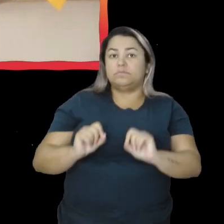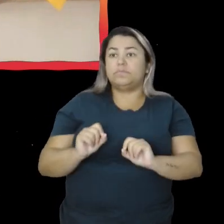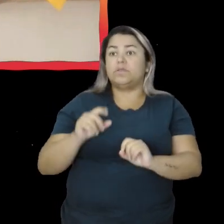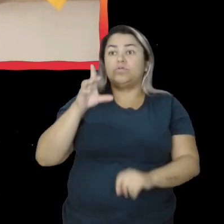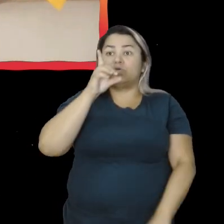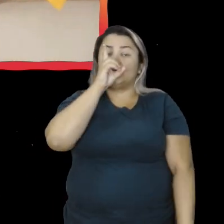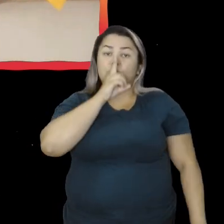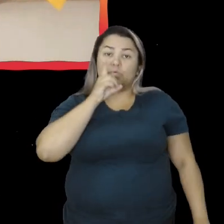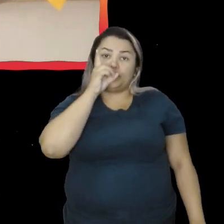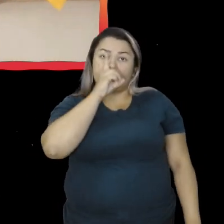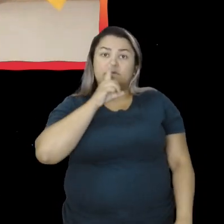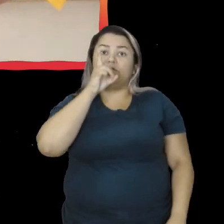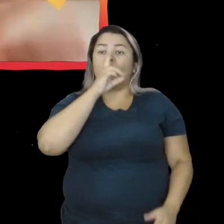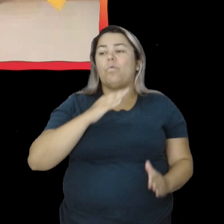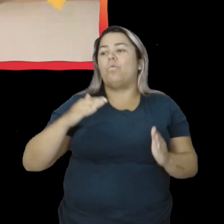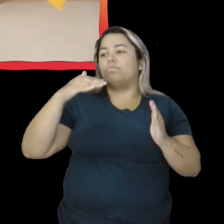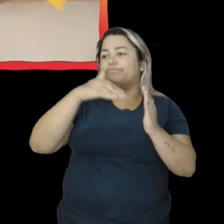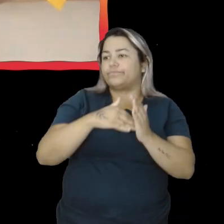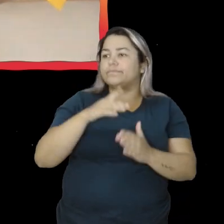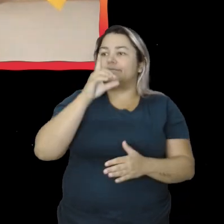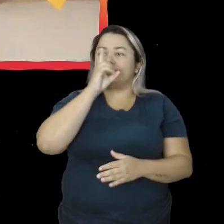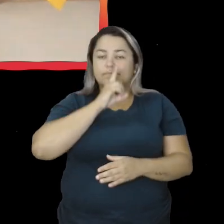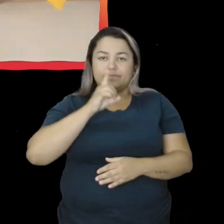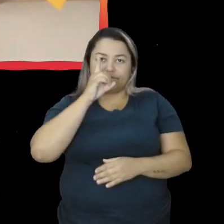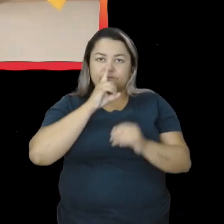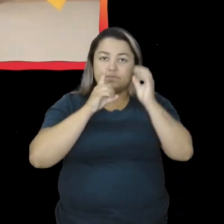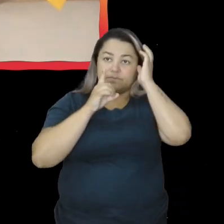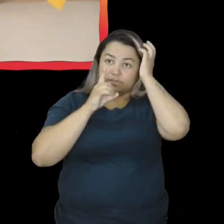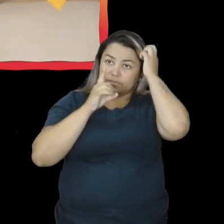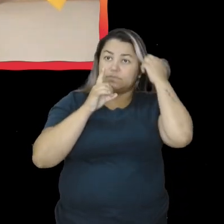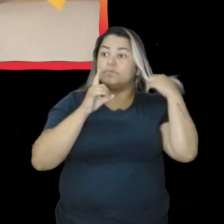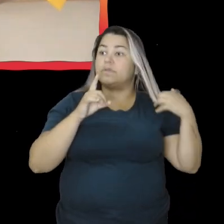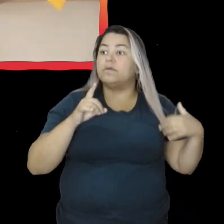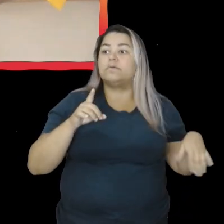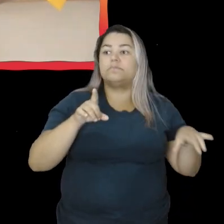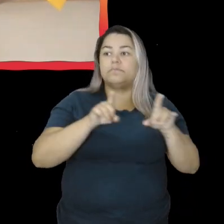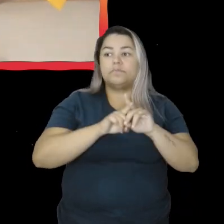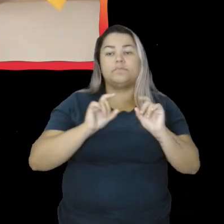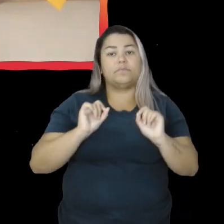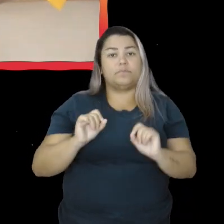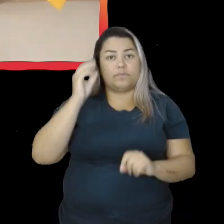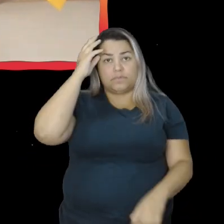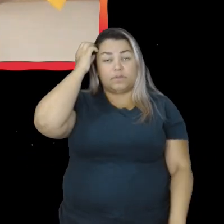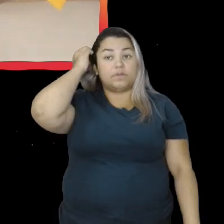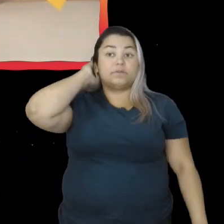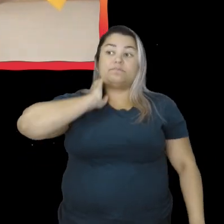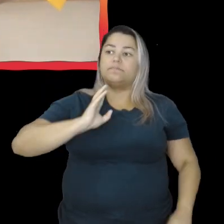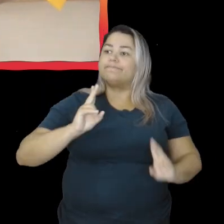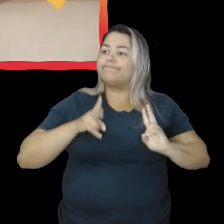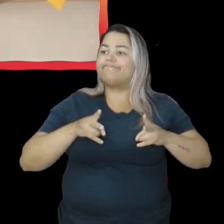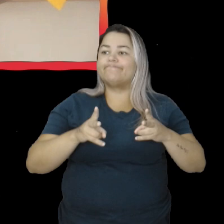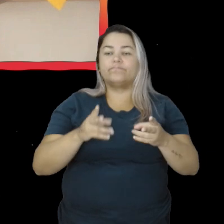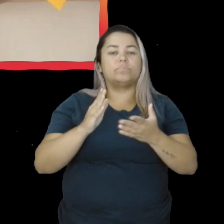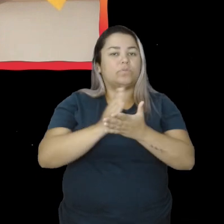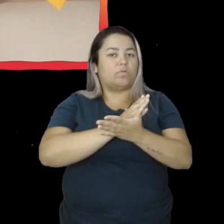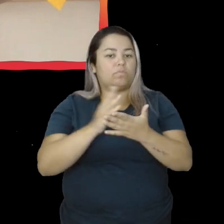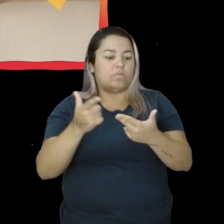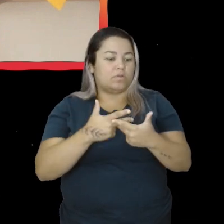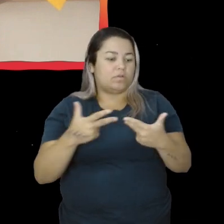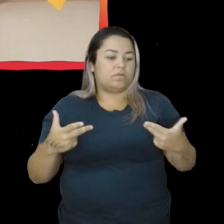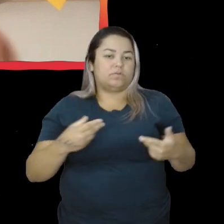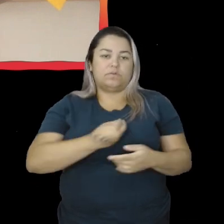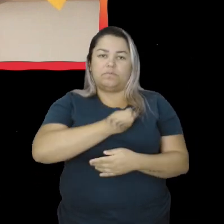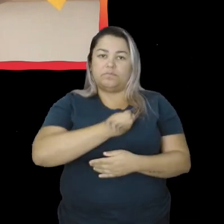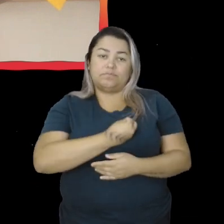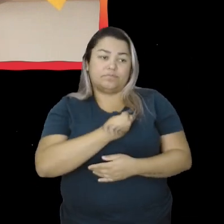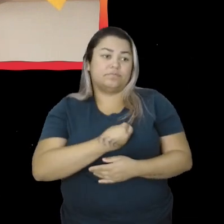domingo, no geral, assim, na maior parte do tempo é de domingo a domingo, porque sempre tem alguma coisa para a gente acompanhar, para fazer presente, para